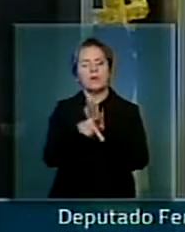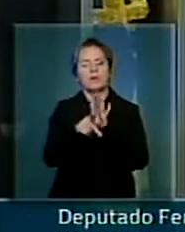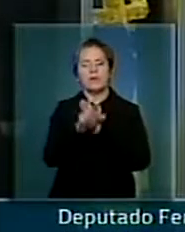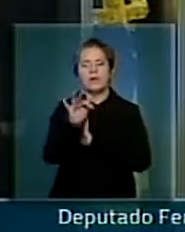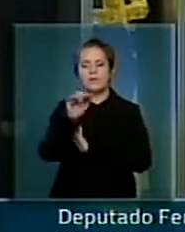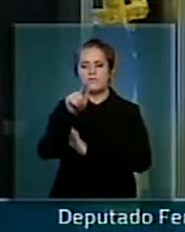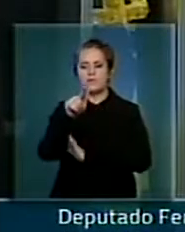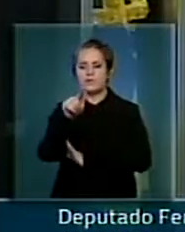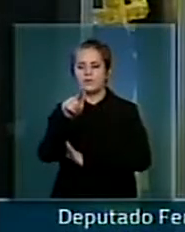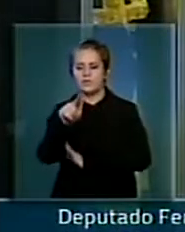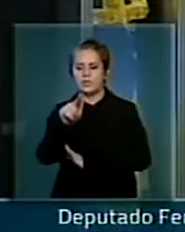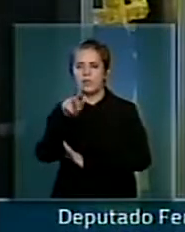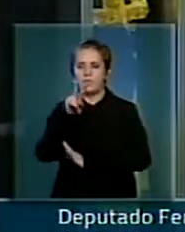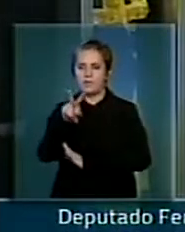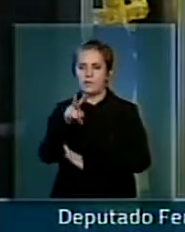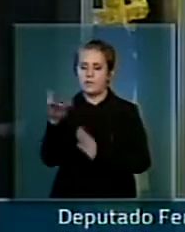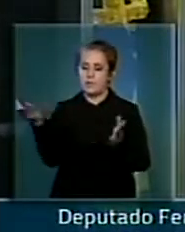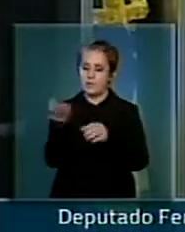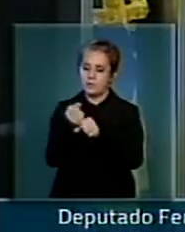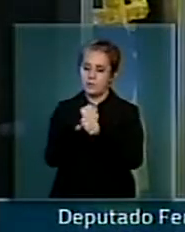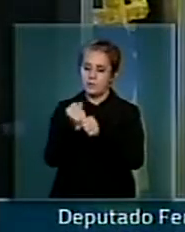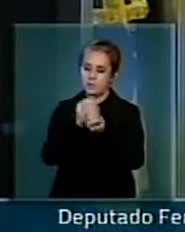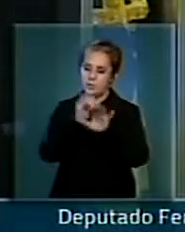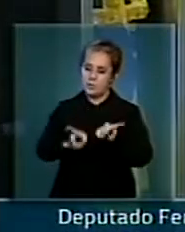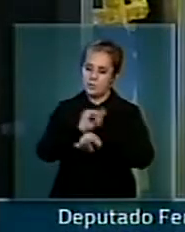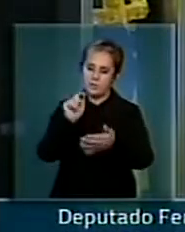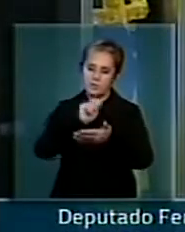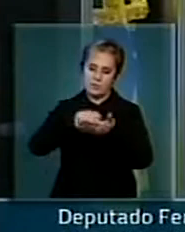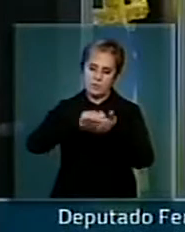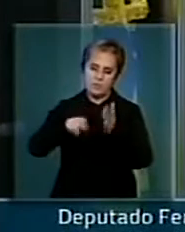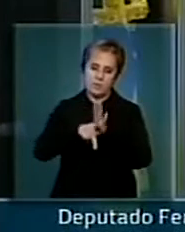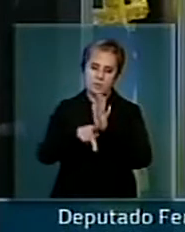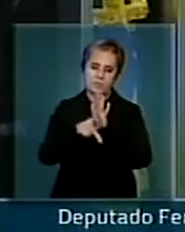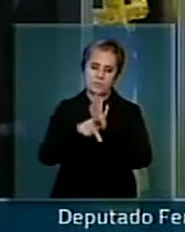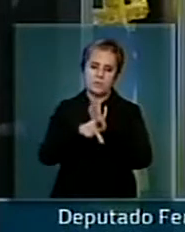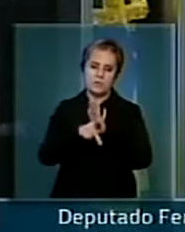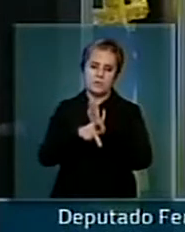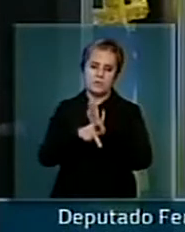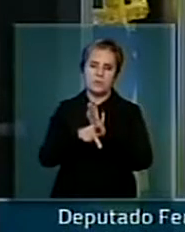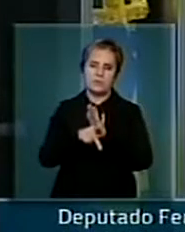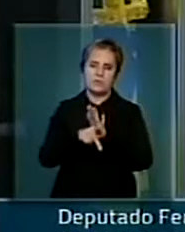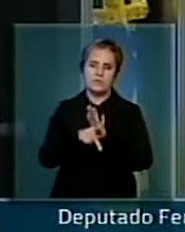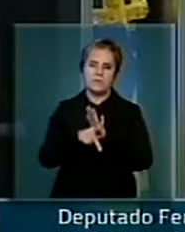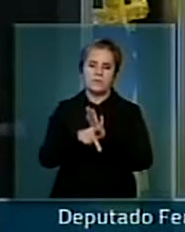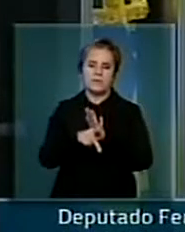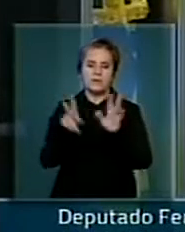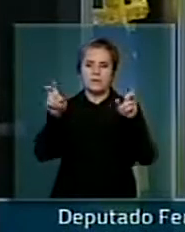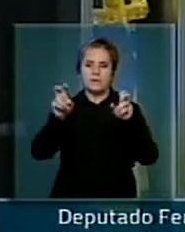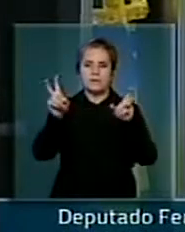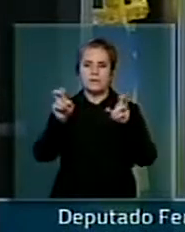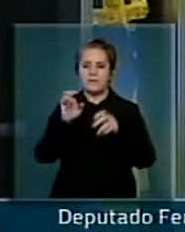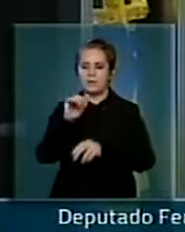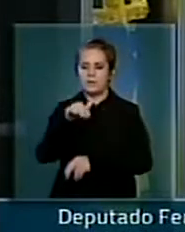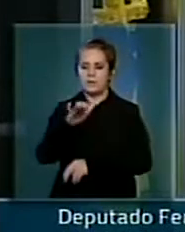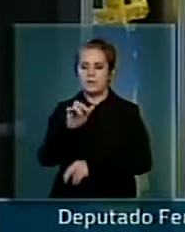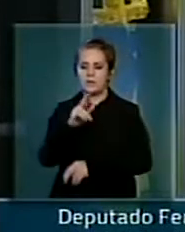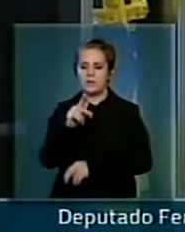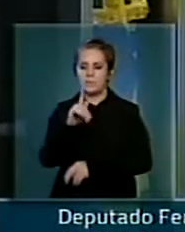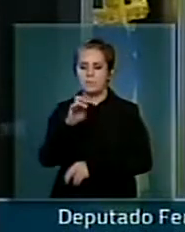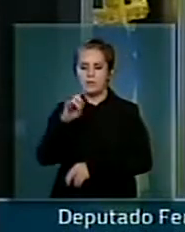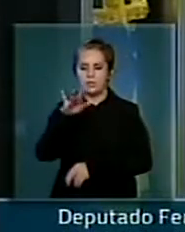Getúlio Vargas, que neste ano publicou um estudo intitulado O Emergente dos Emergentes. Nesse trabalho,